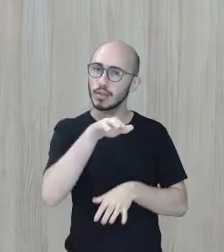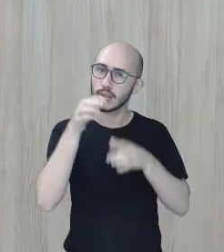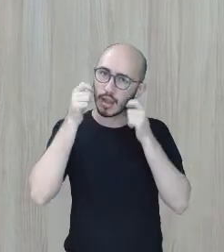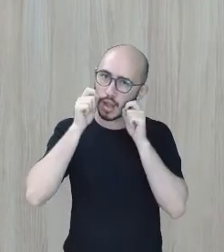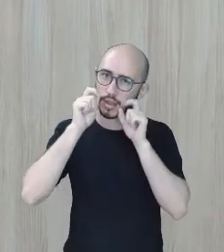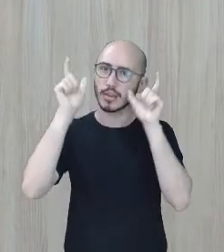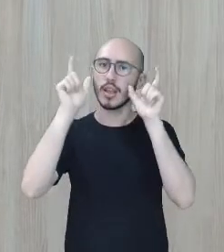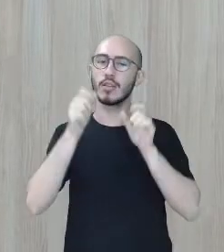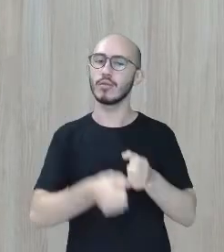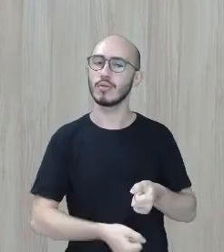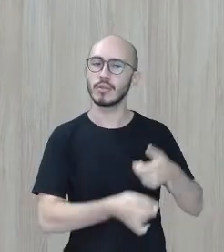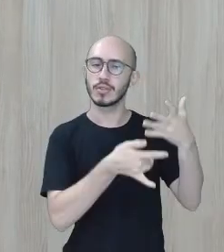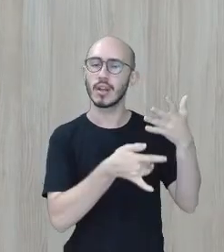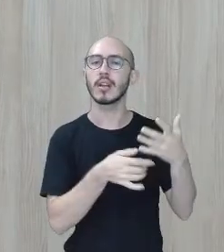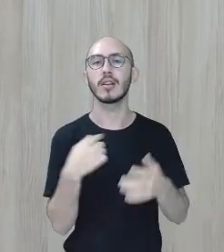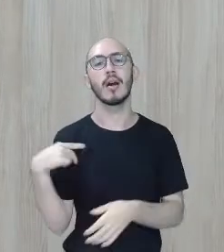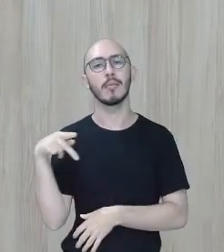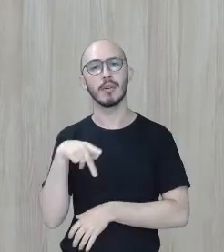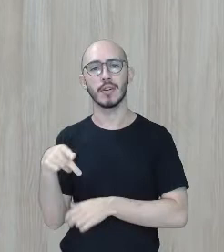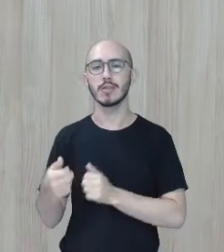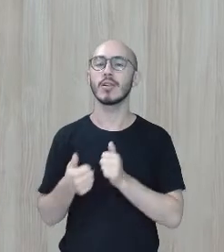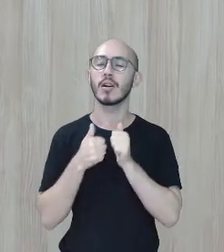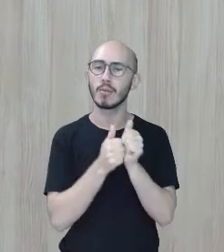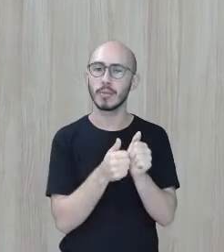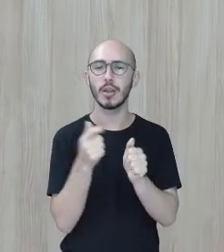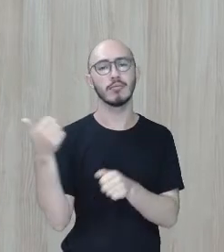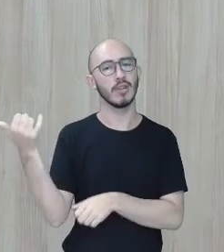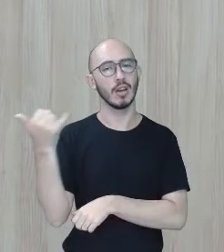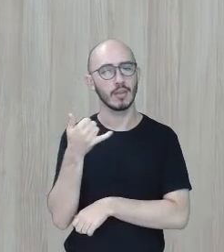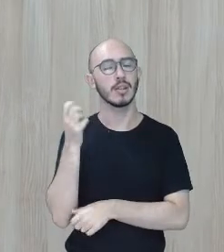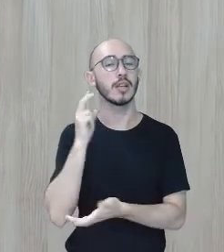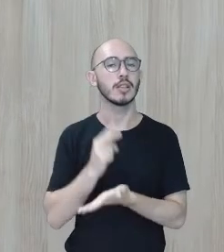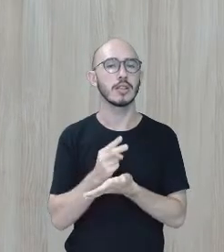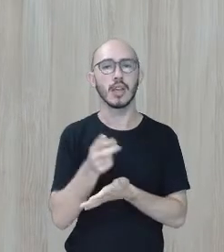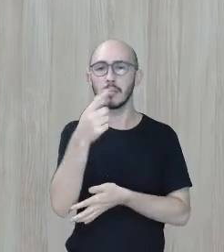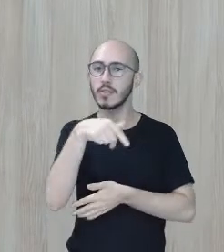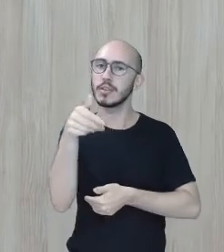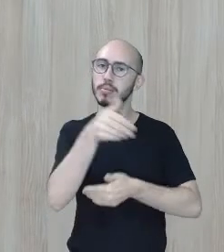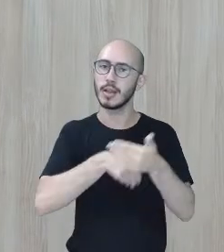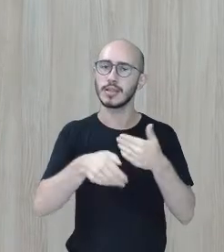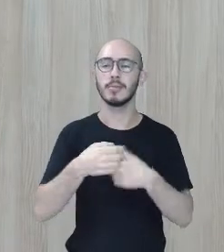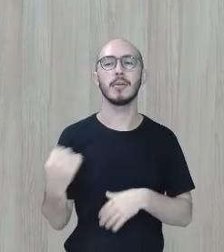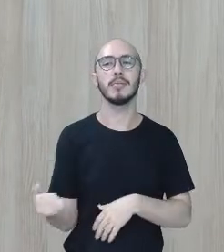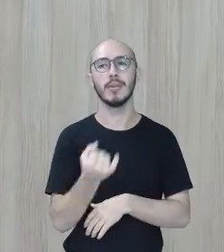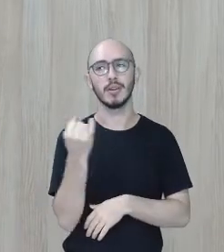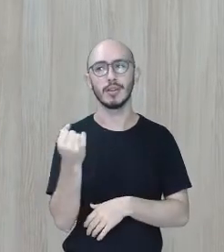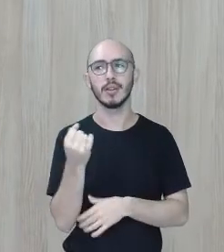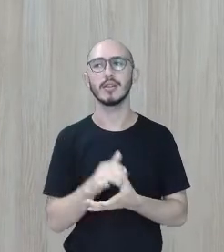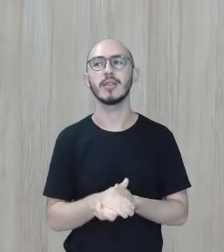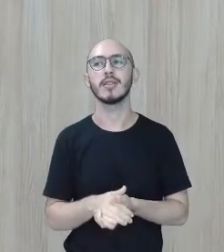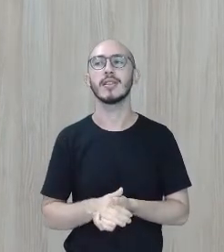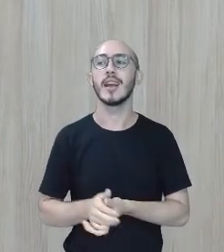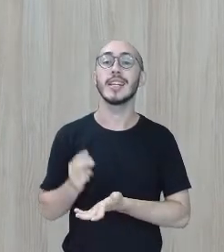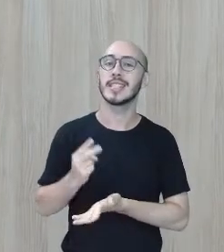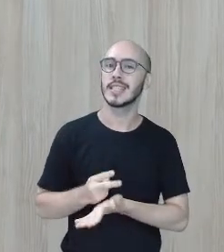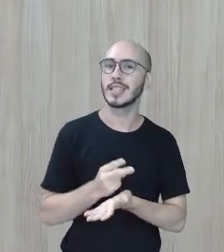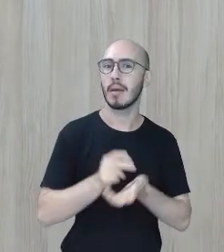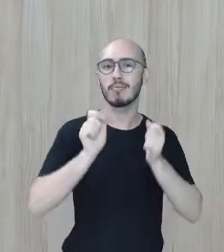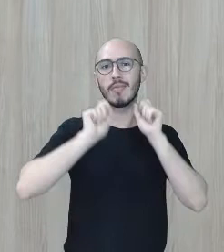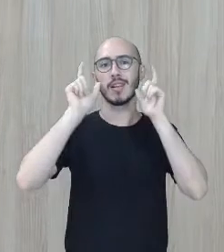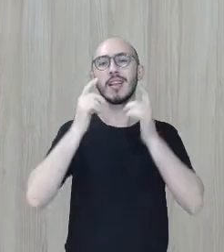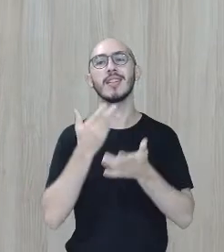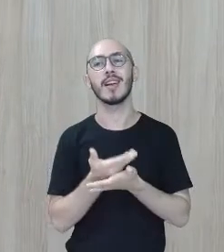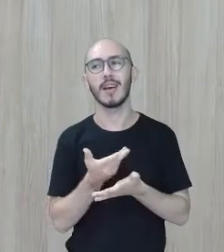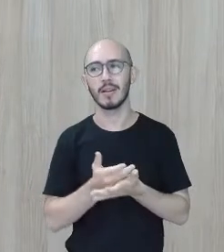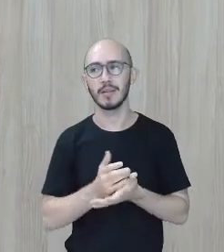ligadinhos no nosso chat. Professora Isabel já está aí a postos e eu conto sempre com a participação de vocês aí que estão sempre atentos às nossas